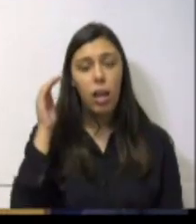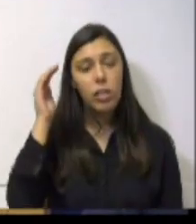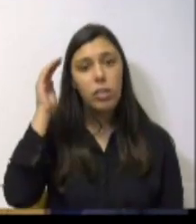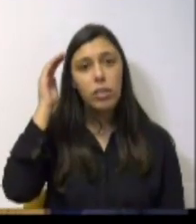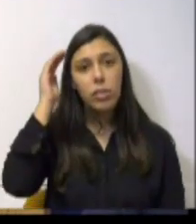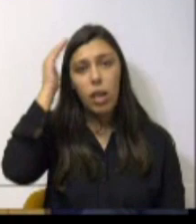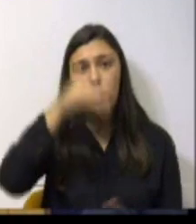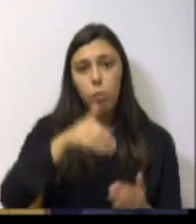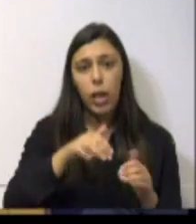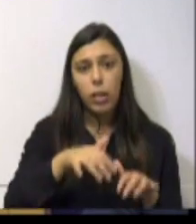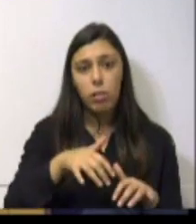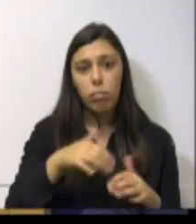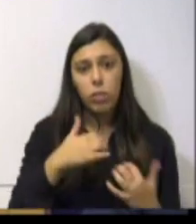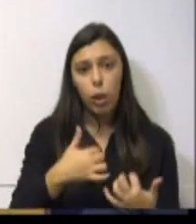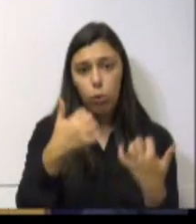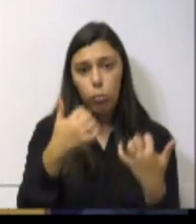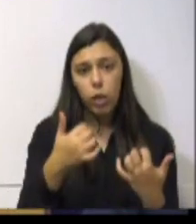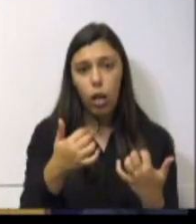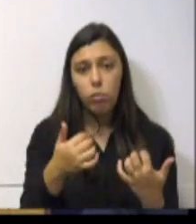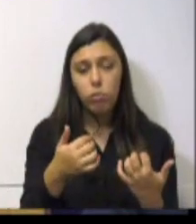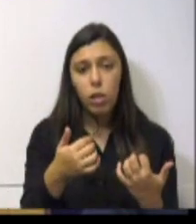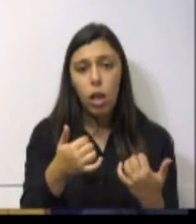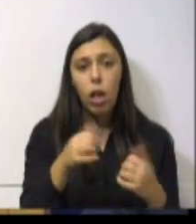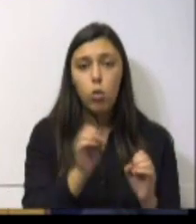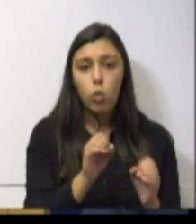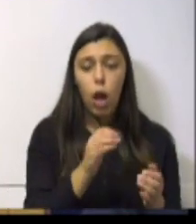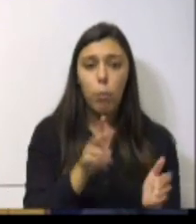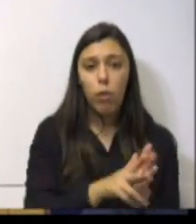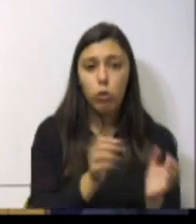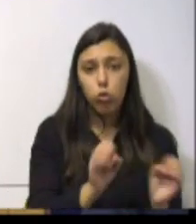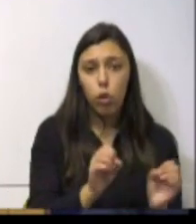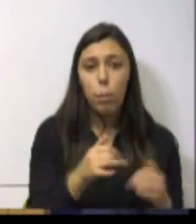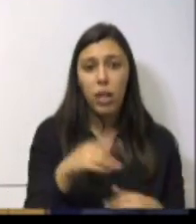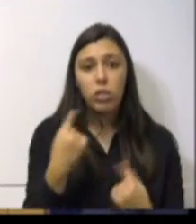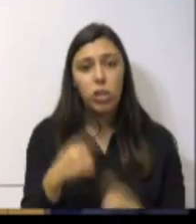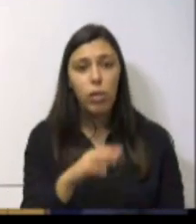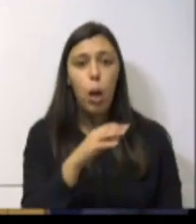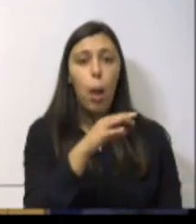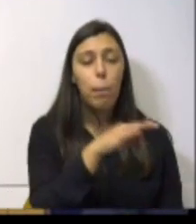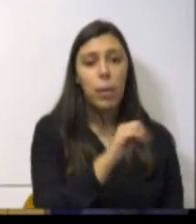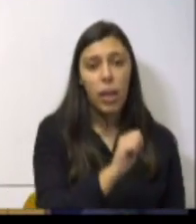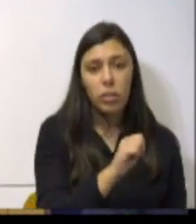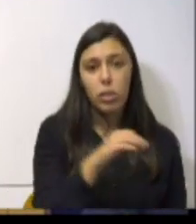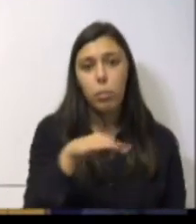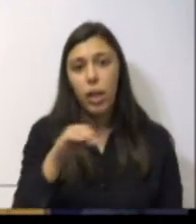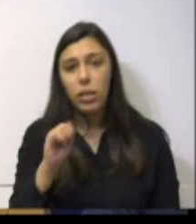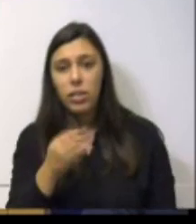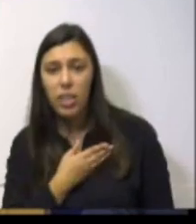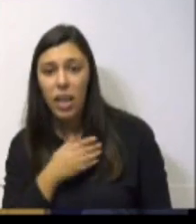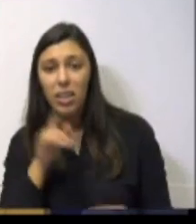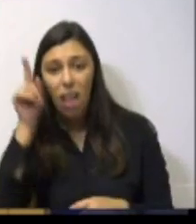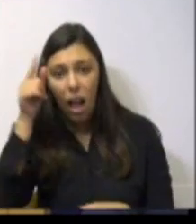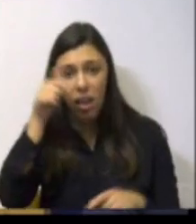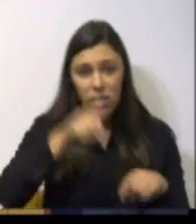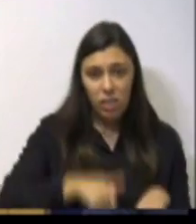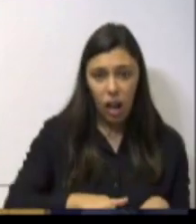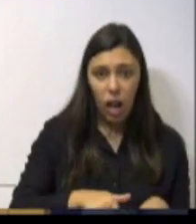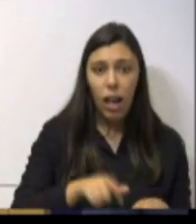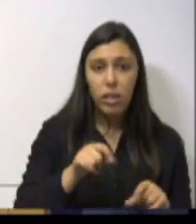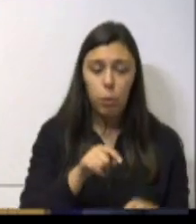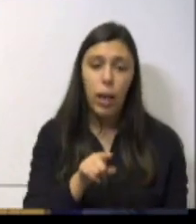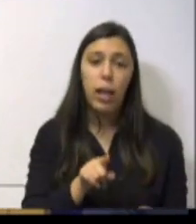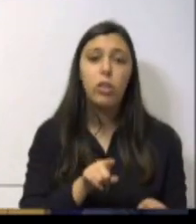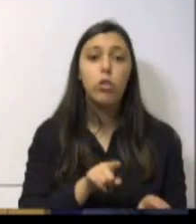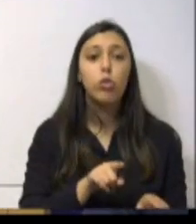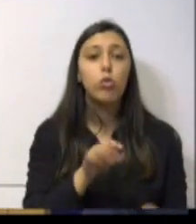votos favoráveis do Partido Socialista, mas teve do CDS e do PSD, de lá e de cá. Além do Sr. Deputado Ilhoste Rui